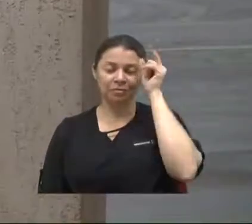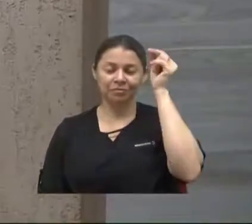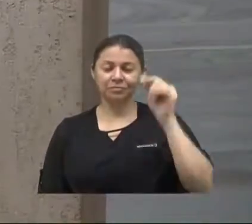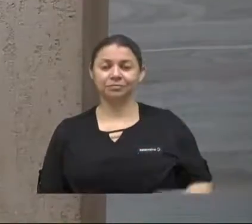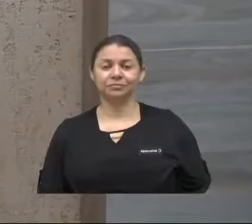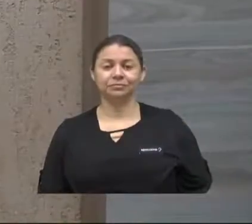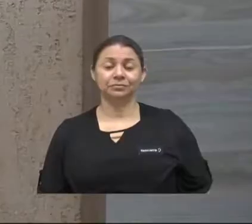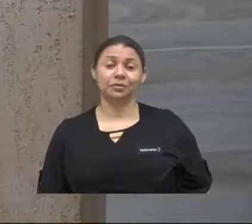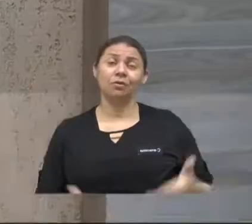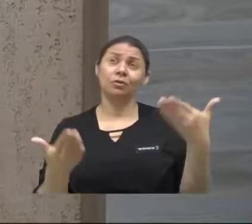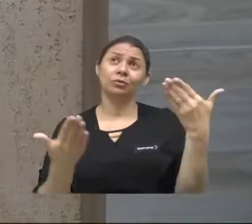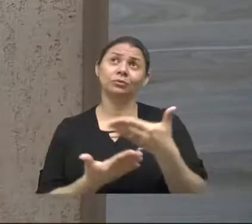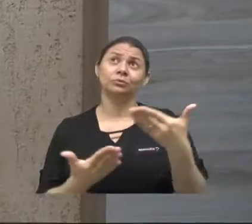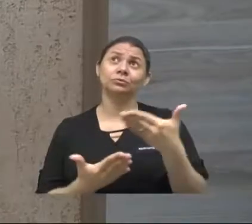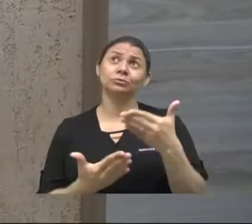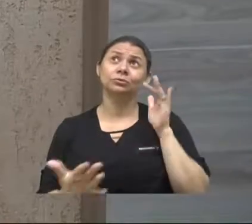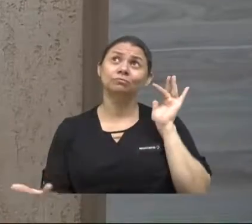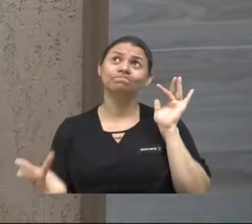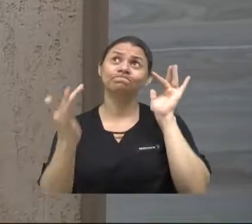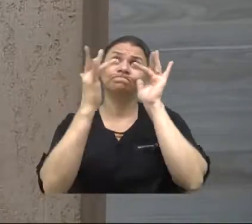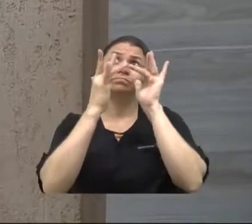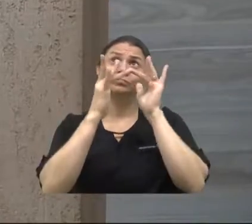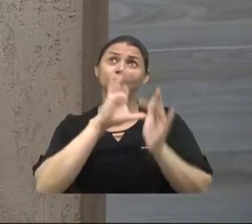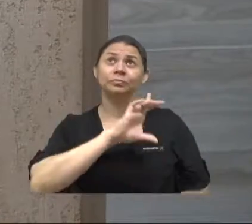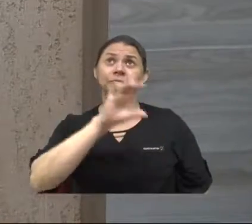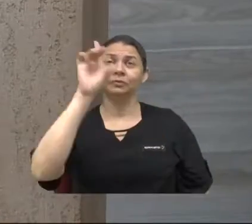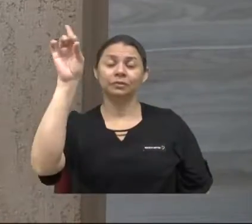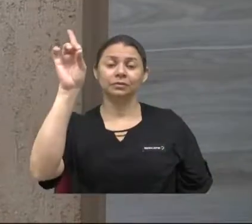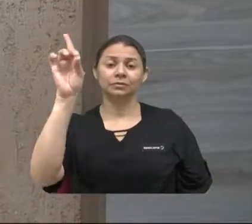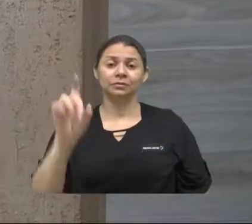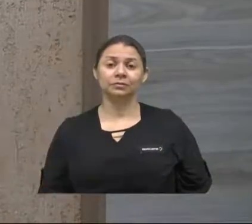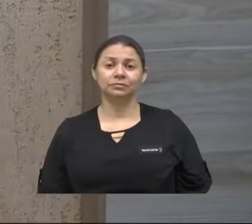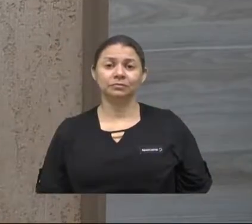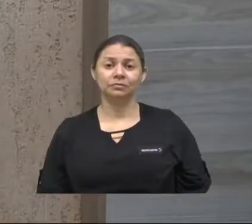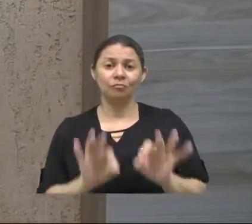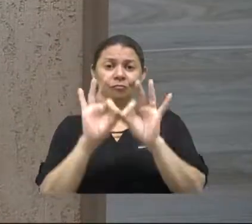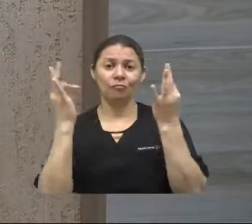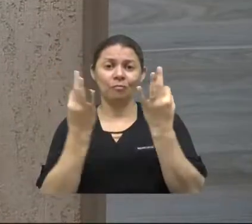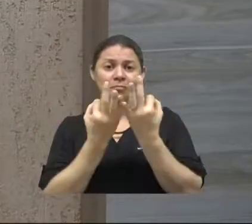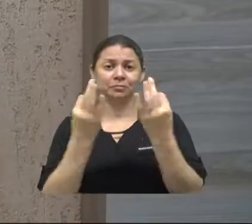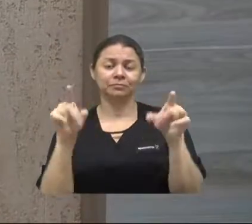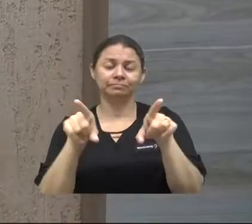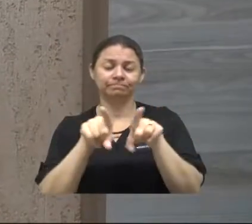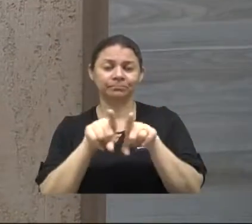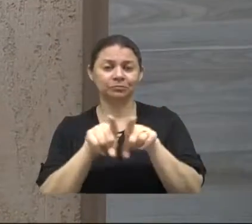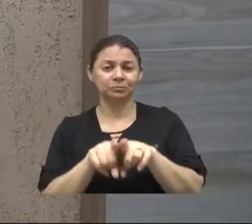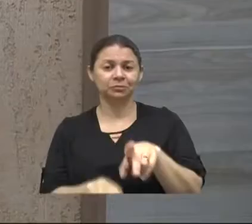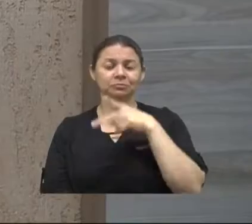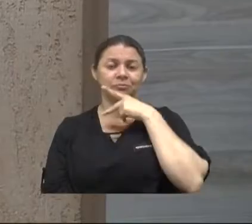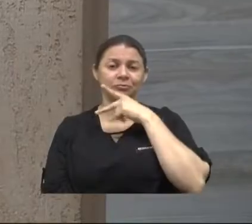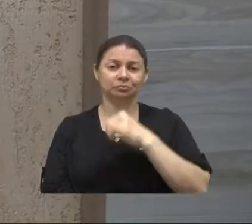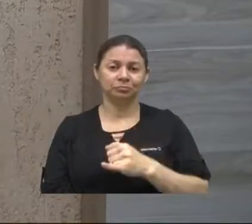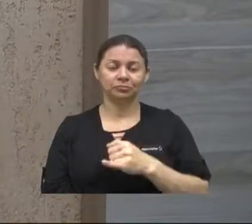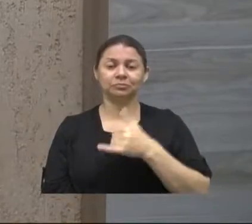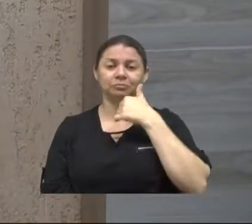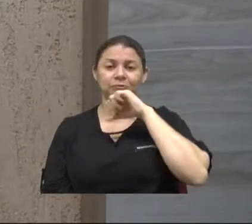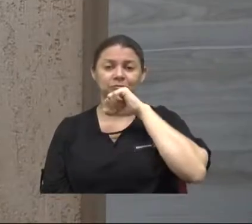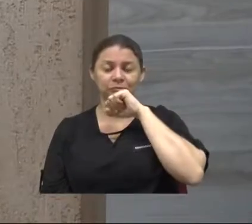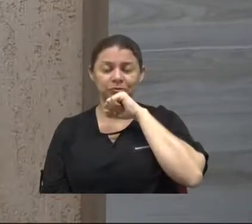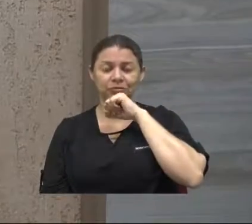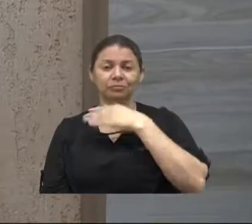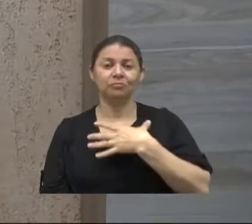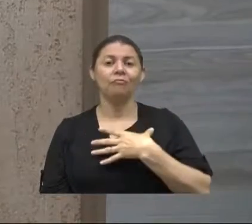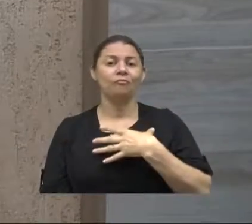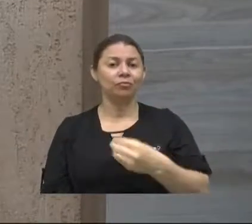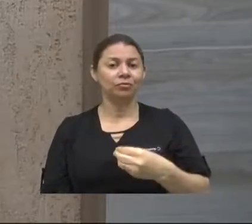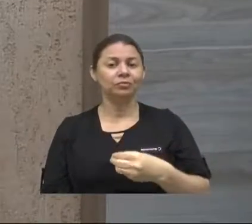com Deus e tenho um compromisso com a minha família. Com os meus pais, com meus filhos, com a minha esposa e com as minhas netas.